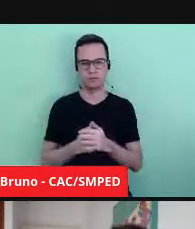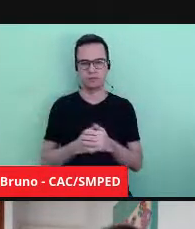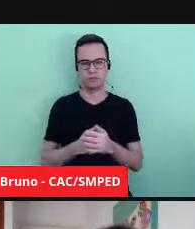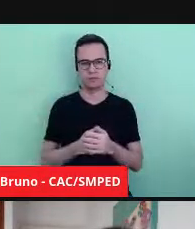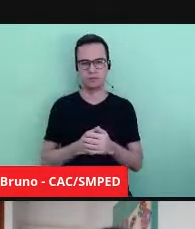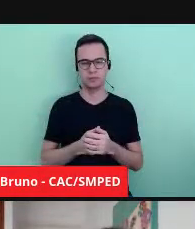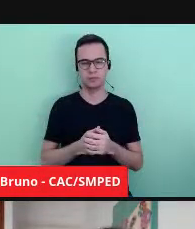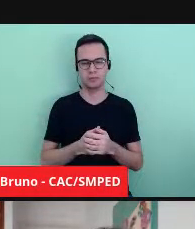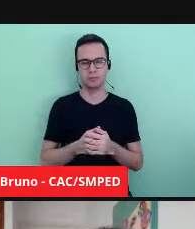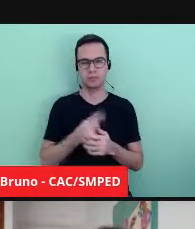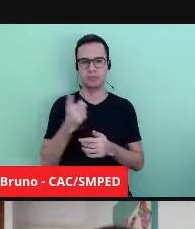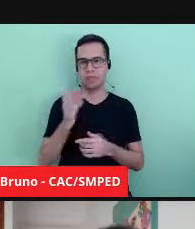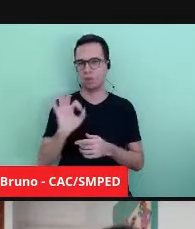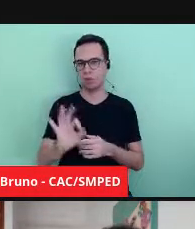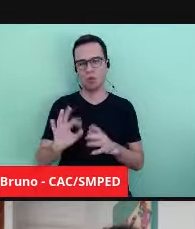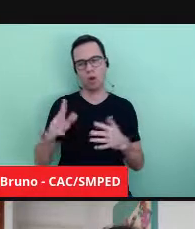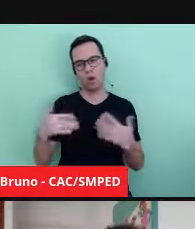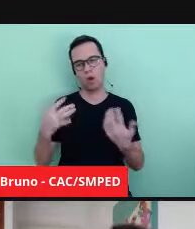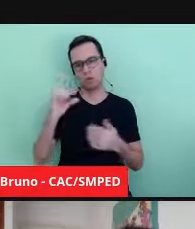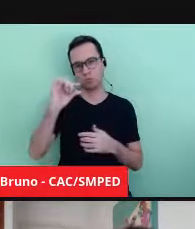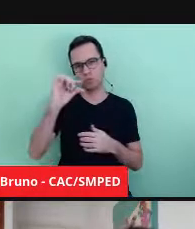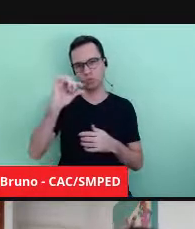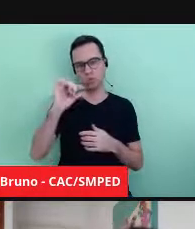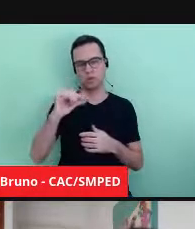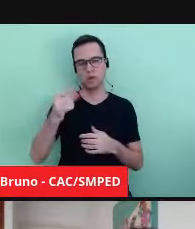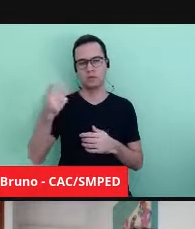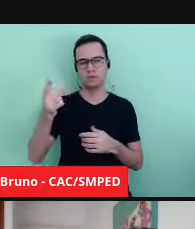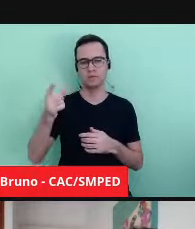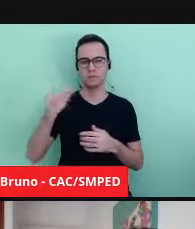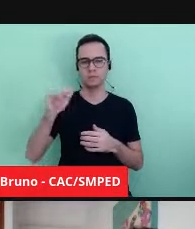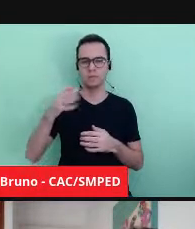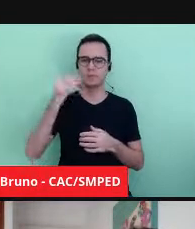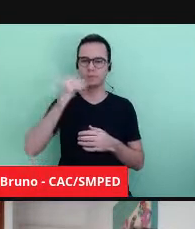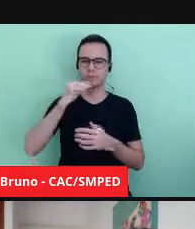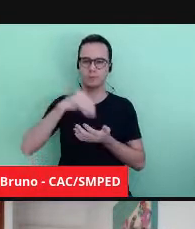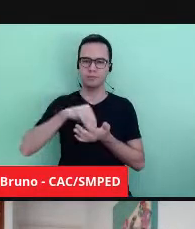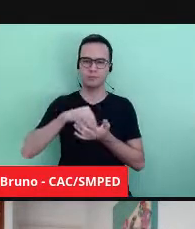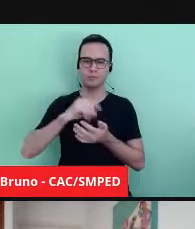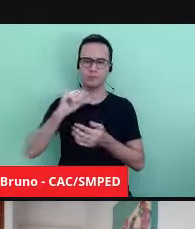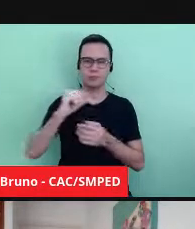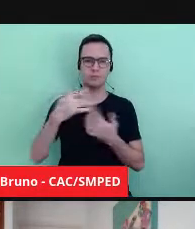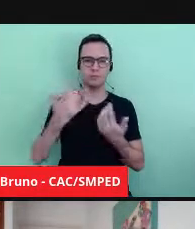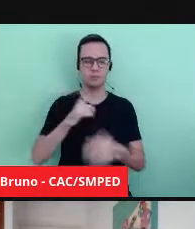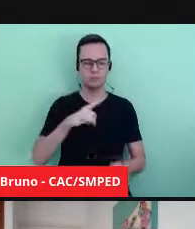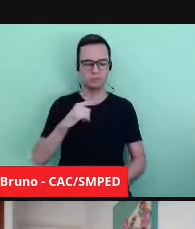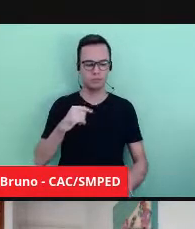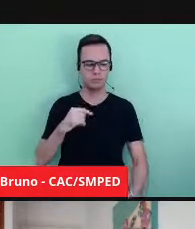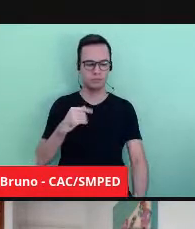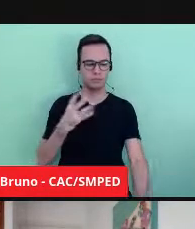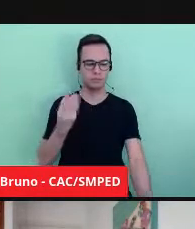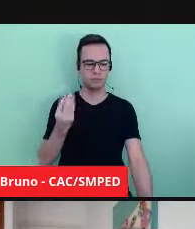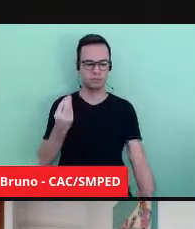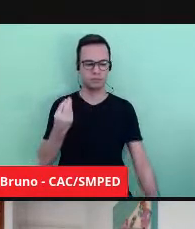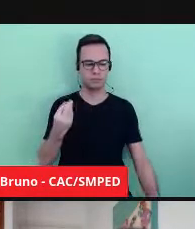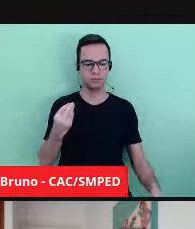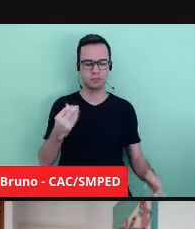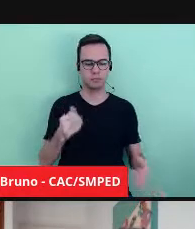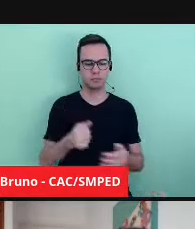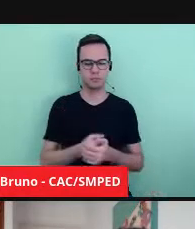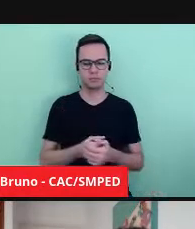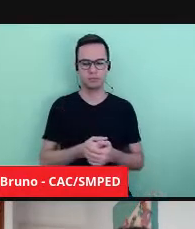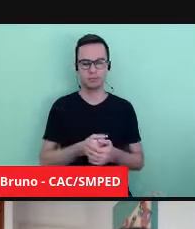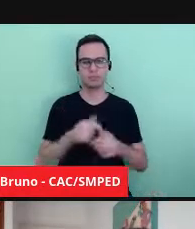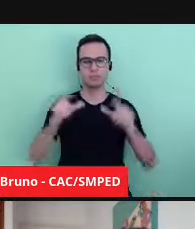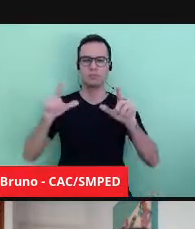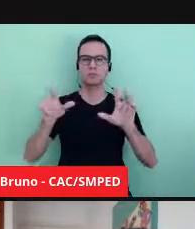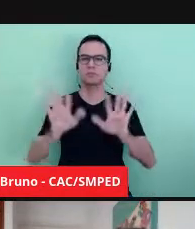nenhuma ou até vulnerabilidade baixa, né? E aí a gente tem uma grande região